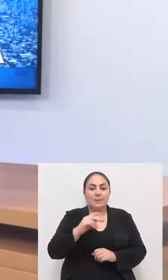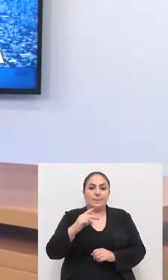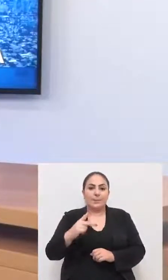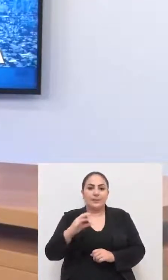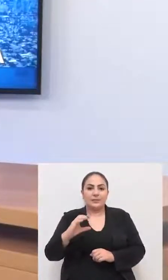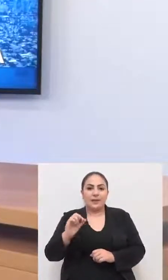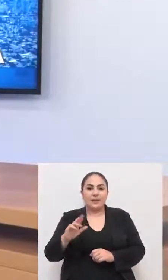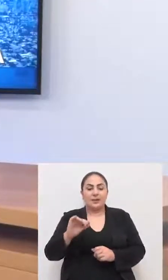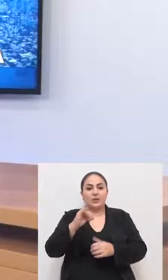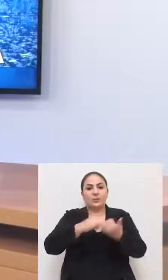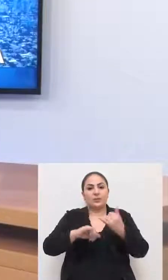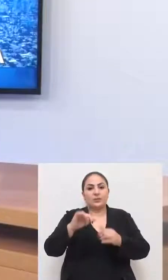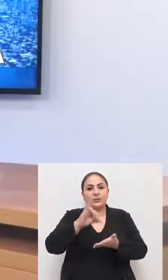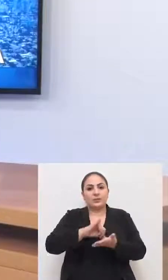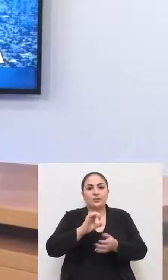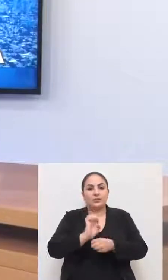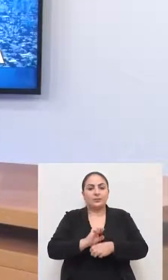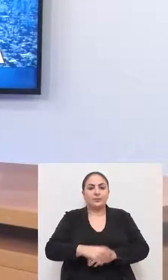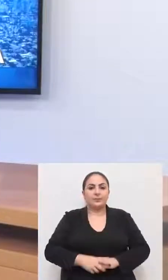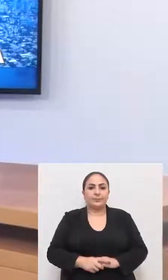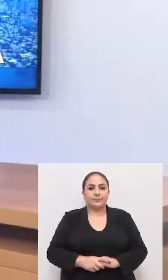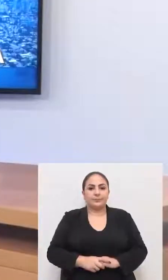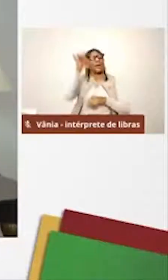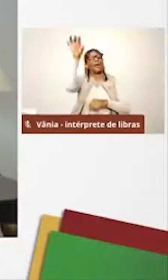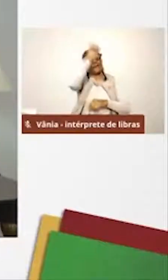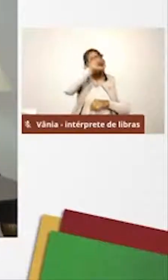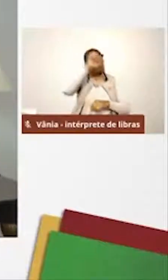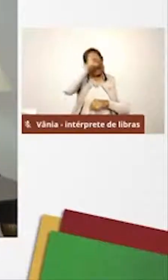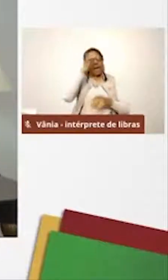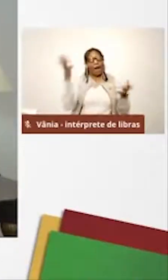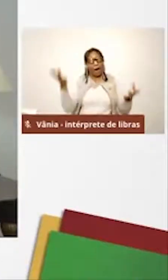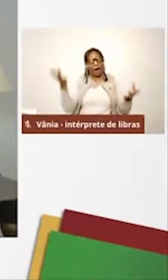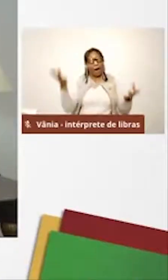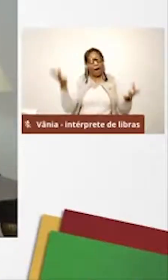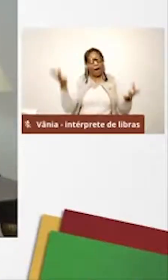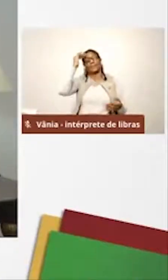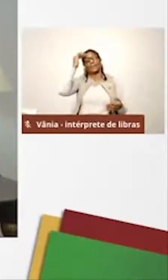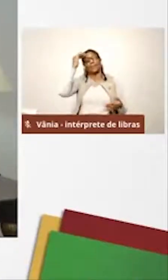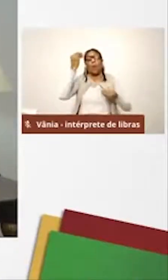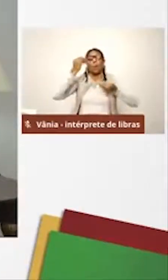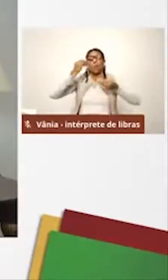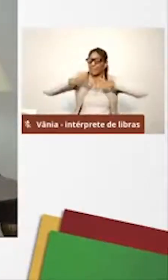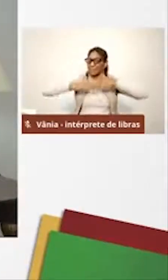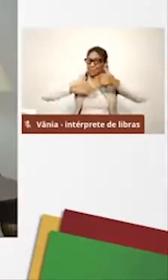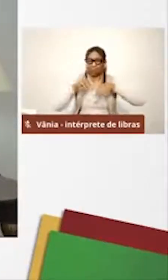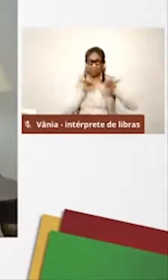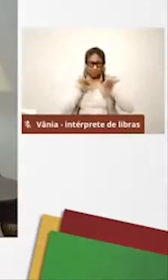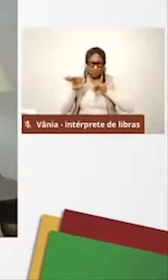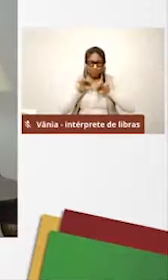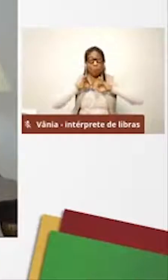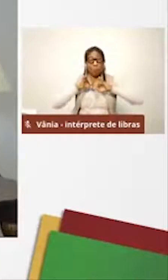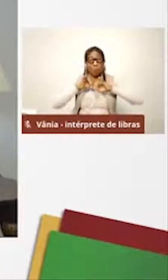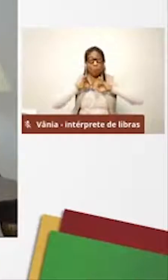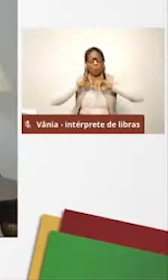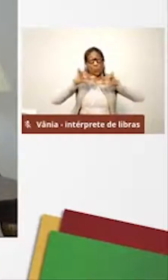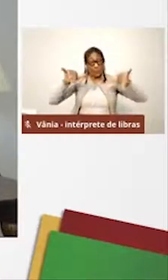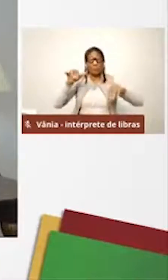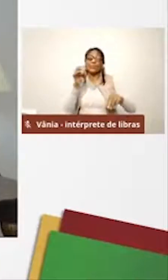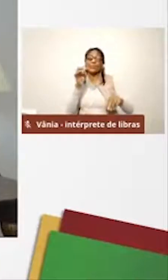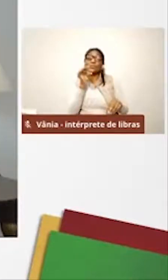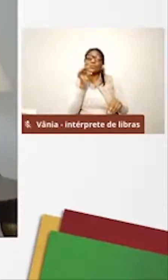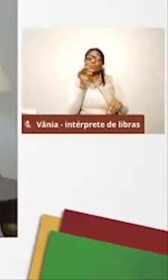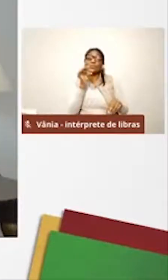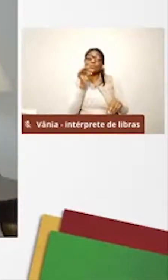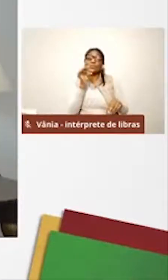RT-PCR pelo Laboratório Central do Estado. Nós estamos lançando um amplo programa de testagem e de rastreamento, de